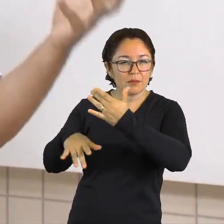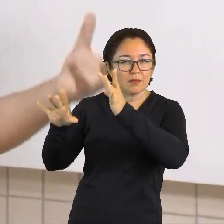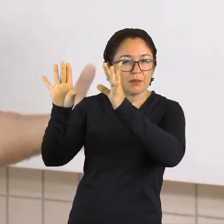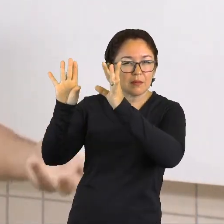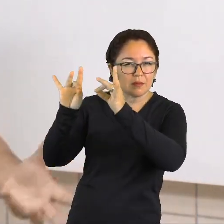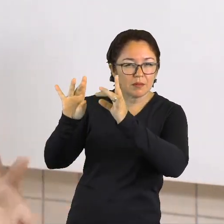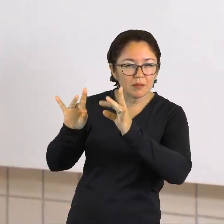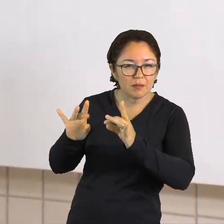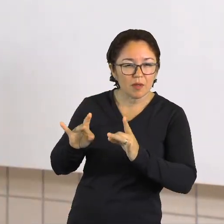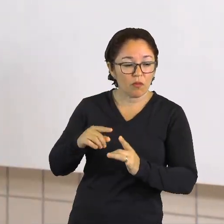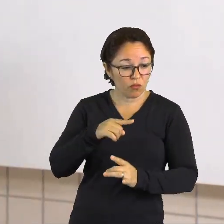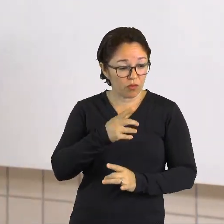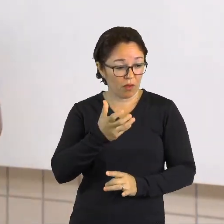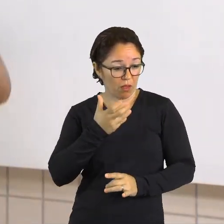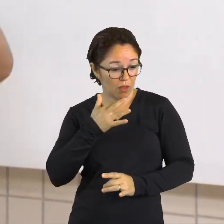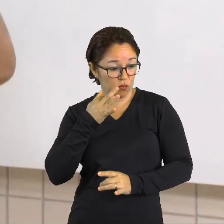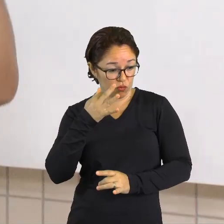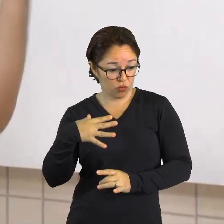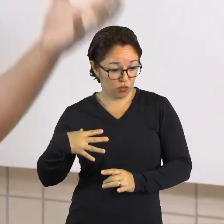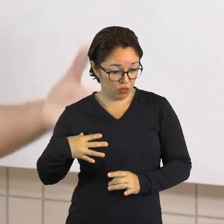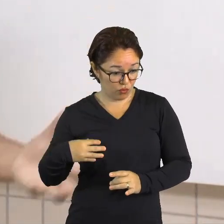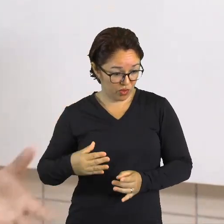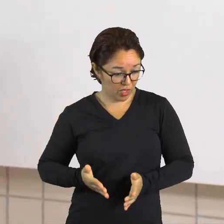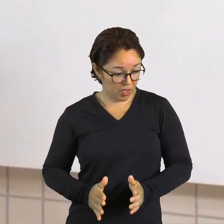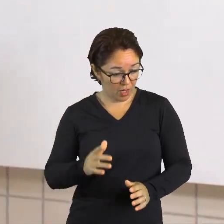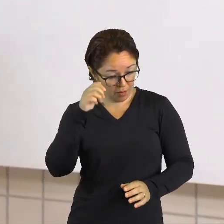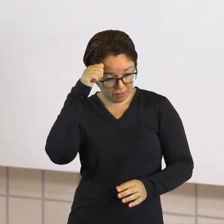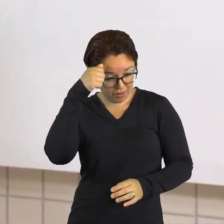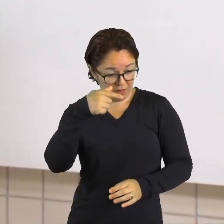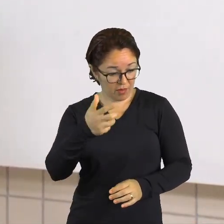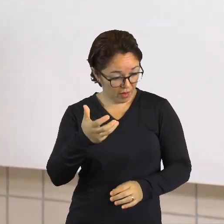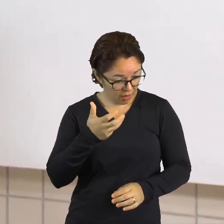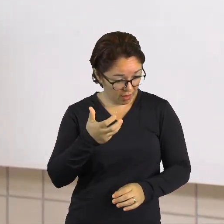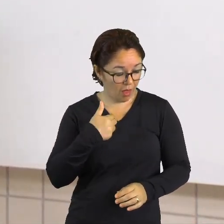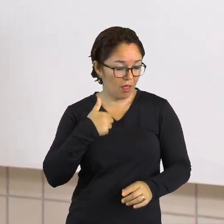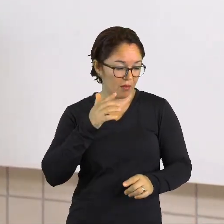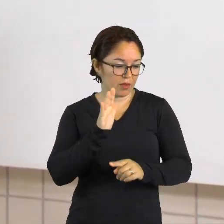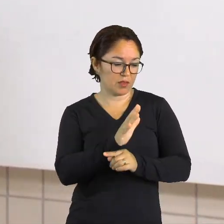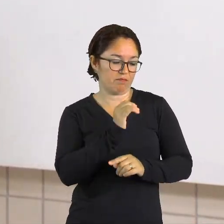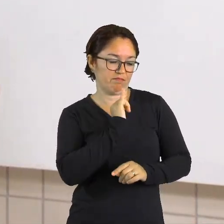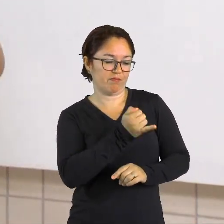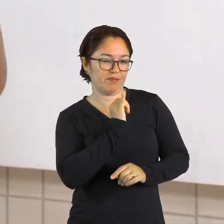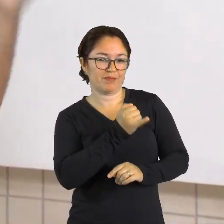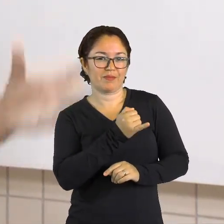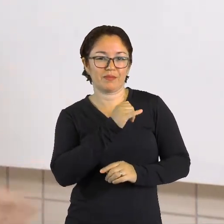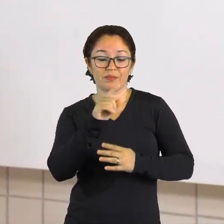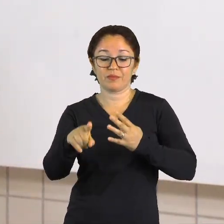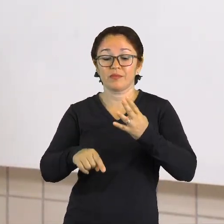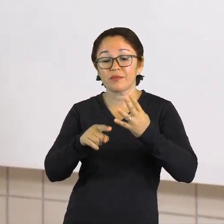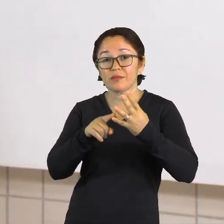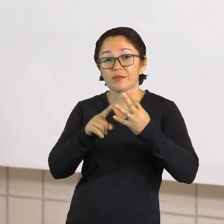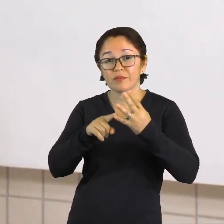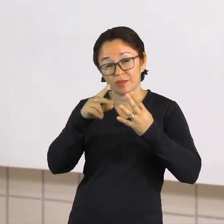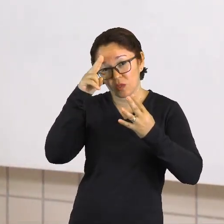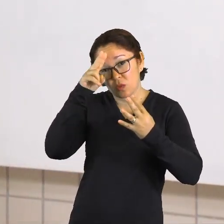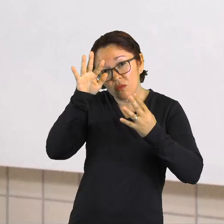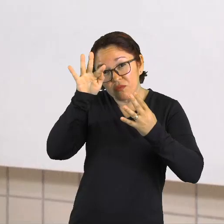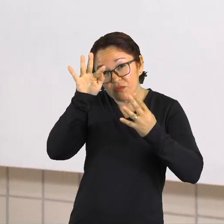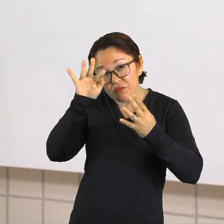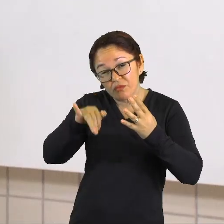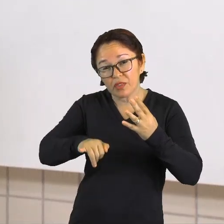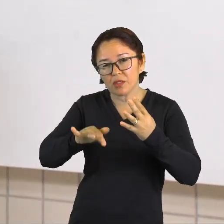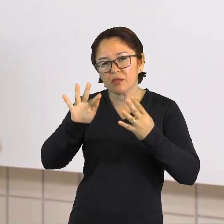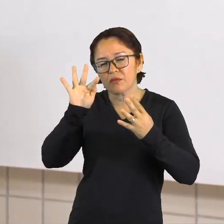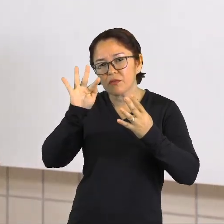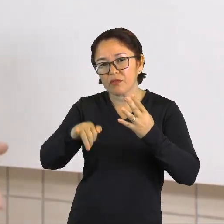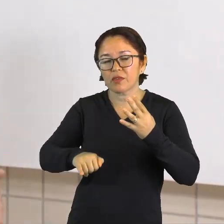como ele tem que fazer e o que fazer para ter uma filha pretinha. E o desfecho. O desfecho é o quê? É